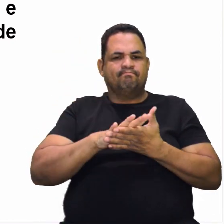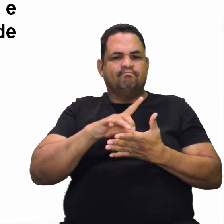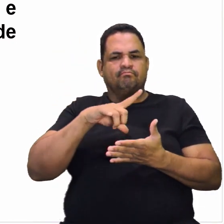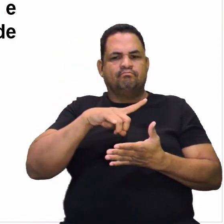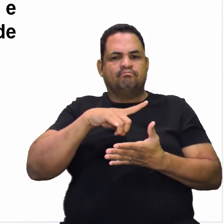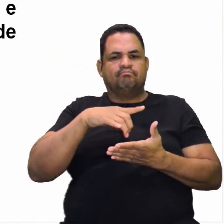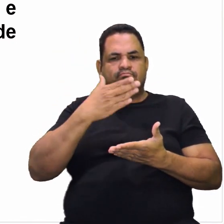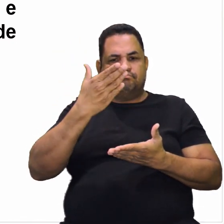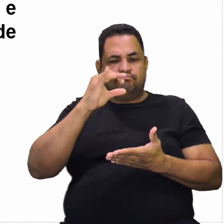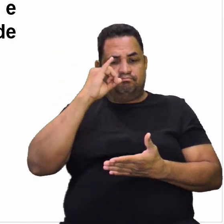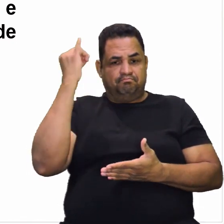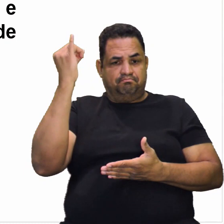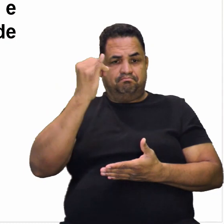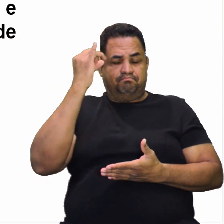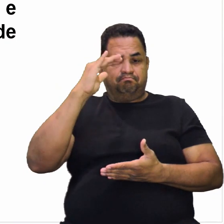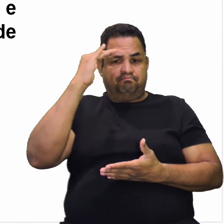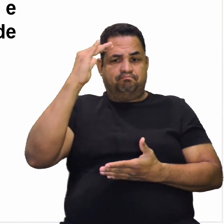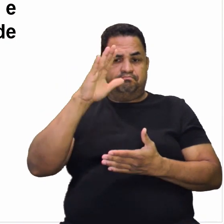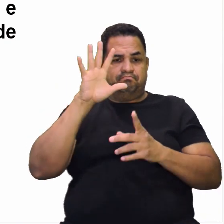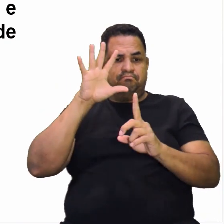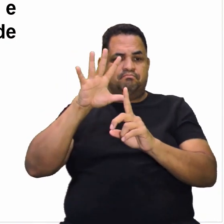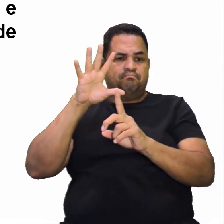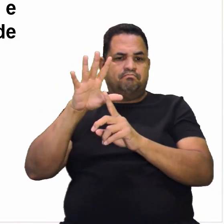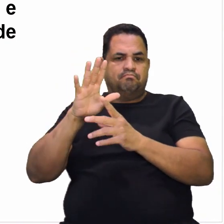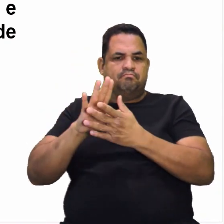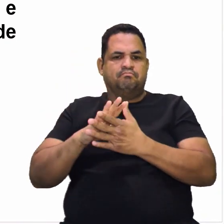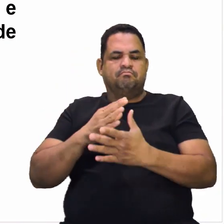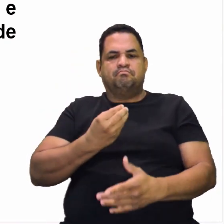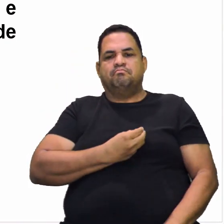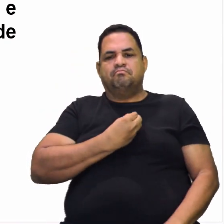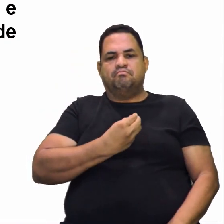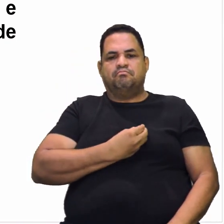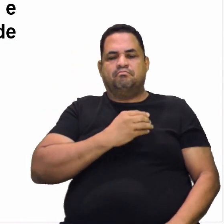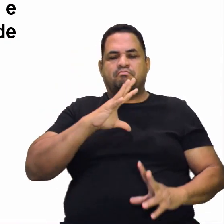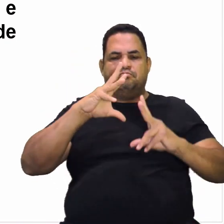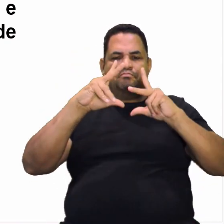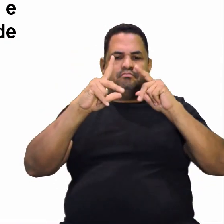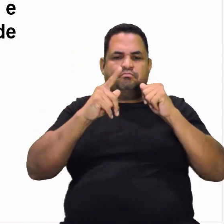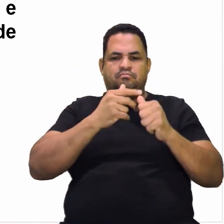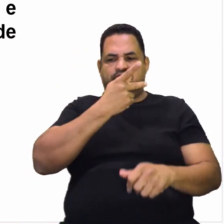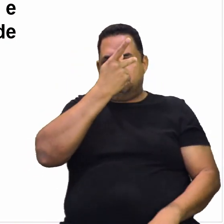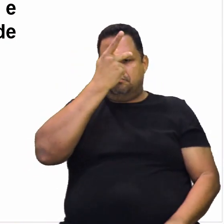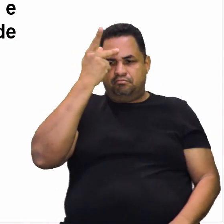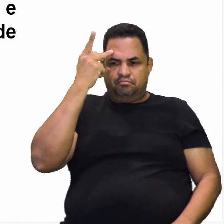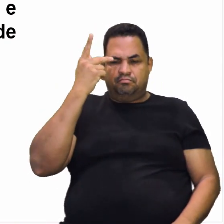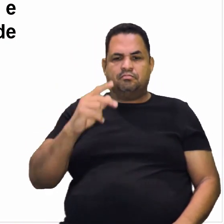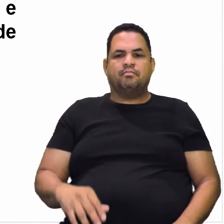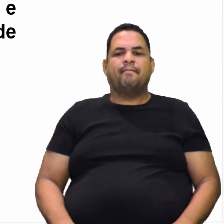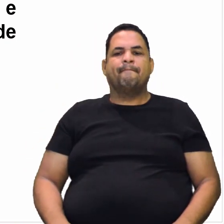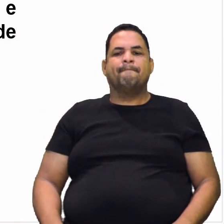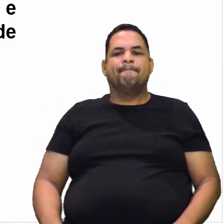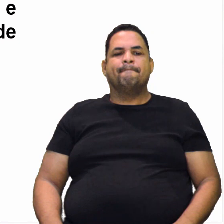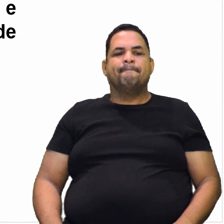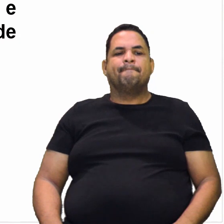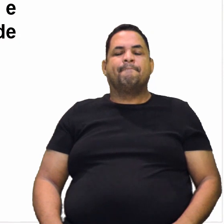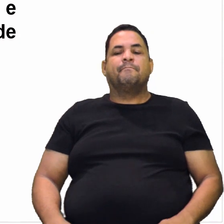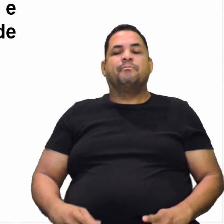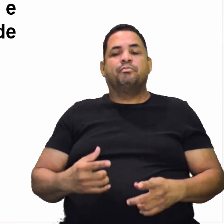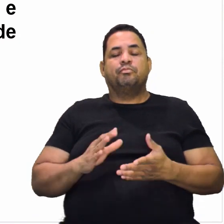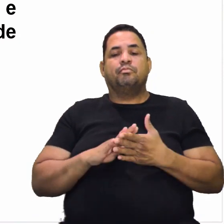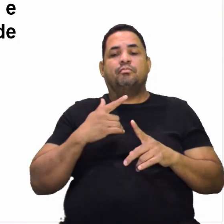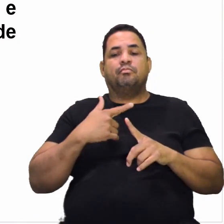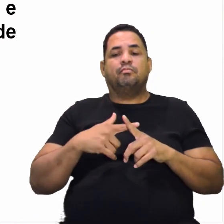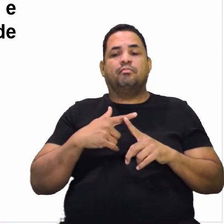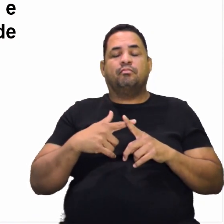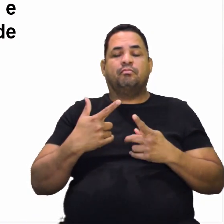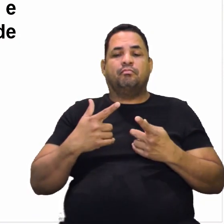relevância e influenciava consideravelmente a vida das pessoas. Por serem